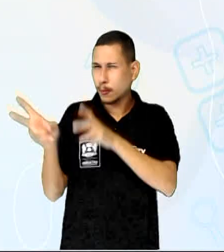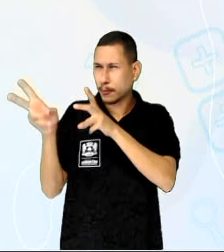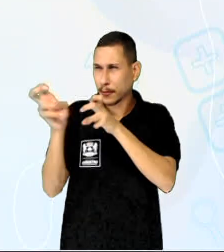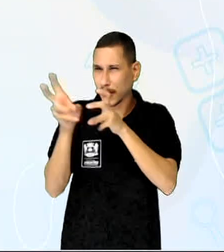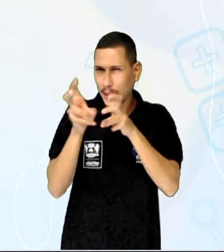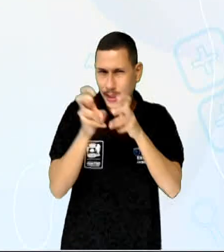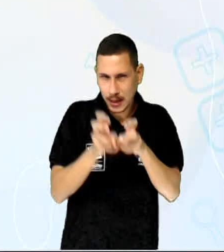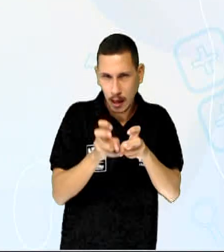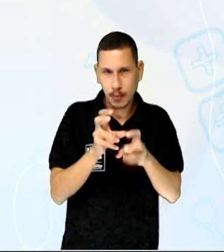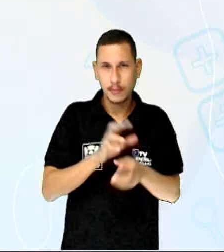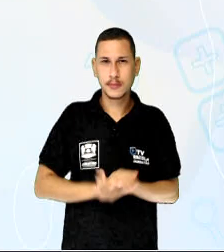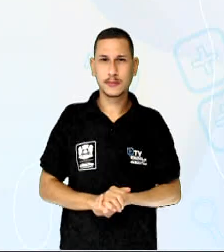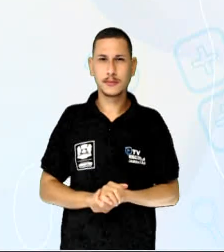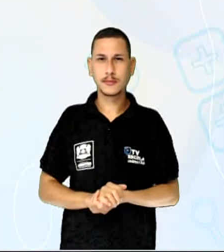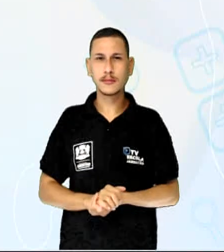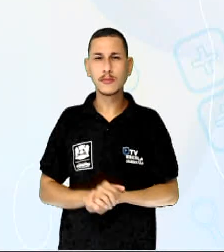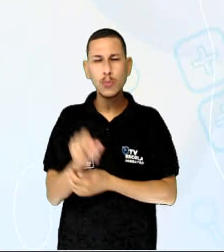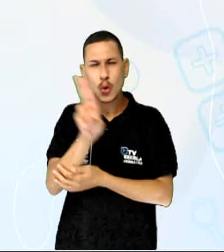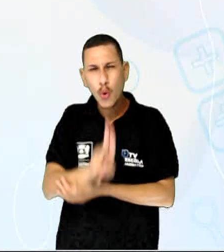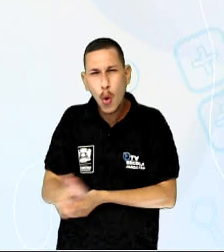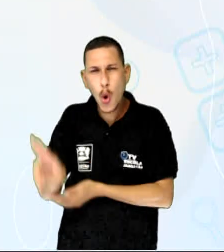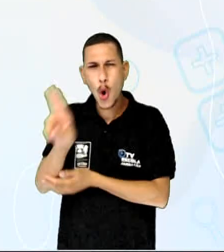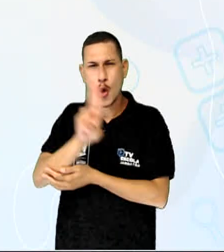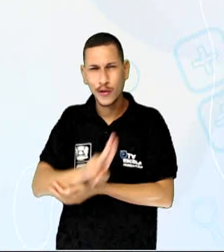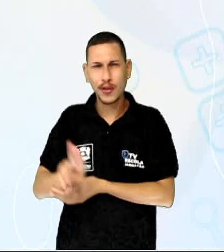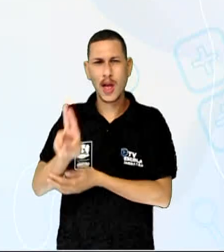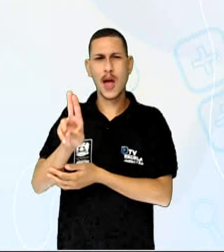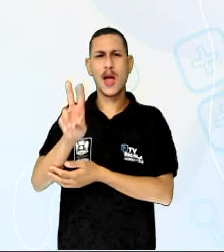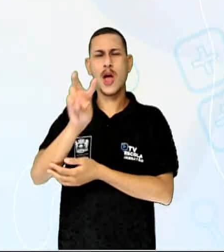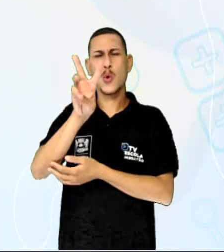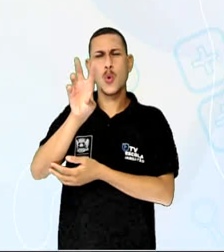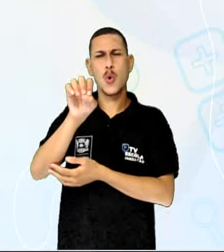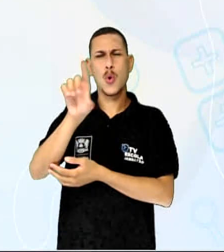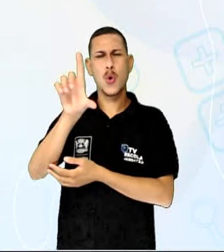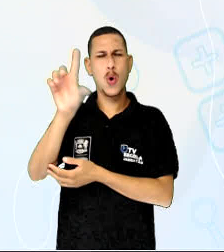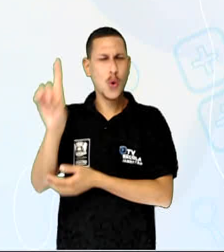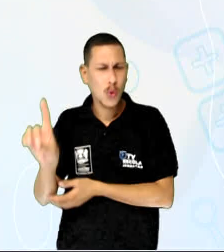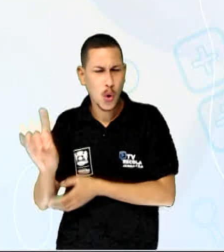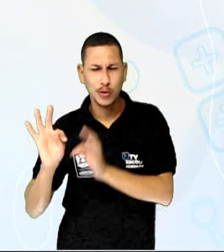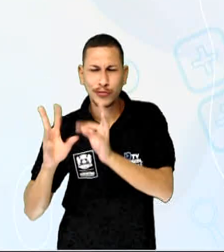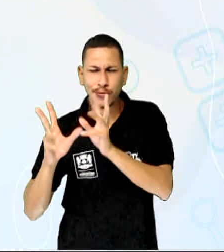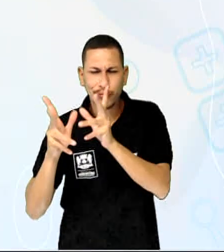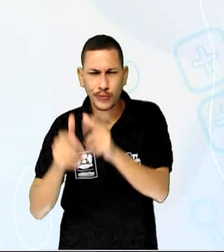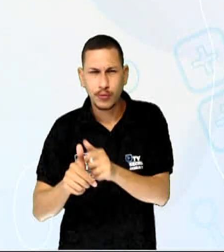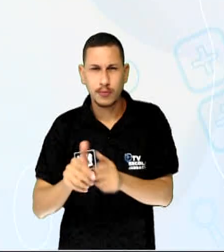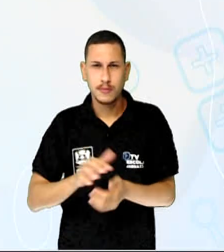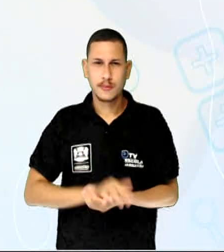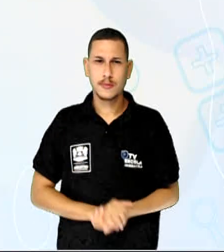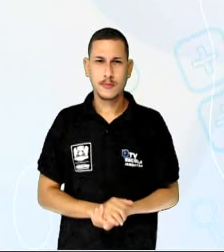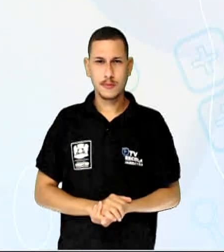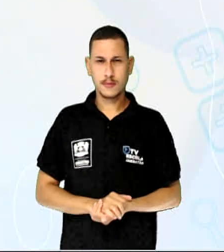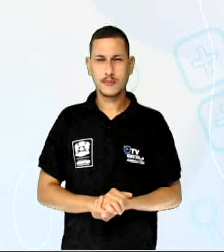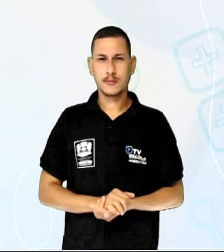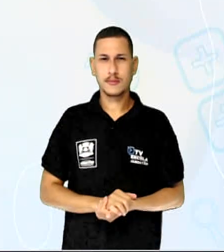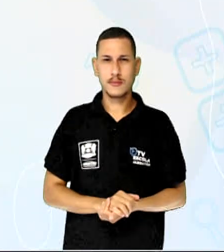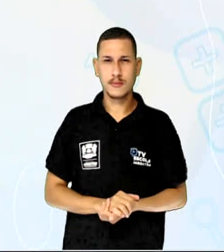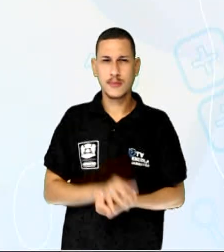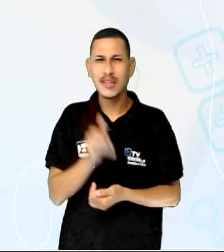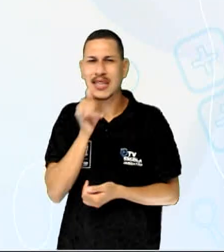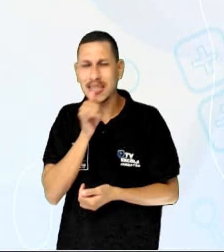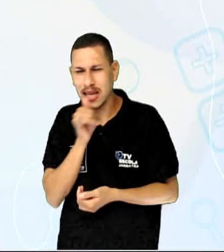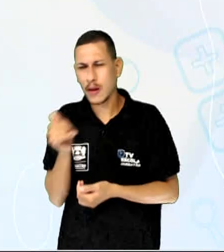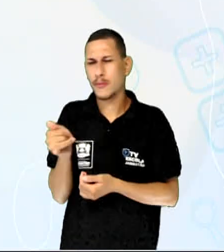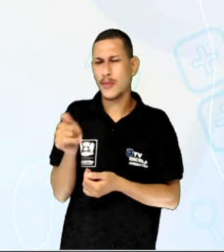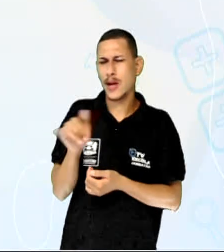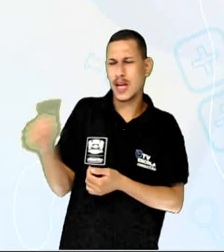piscina, né? A gente vai usar were para tudo, né? A gente vai usar were para tudo, para a questão